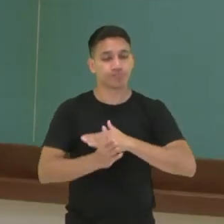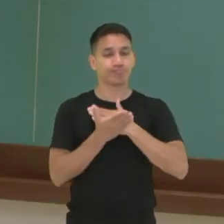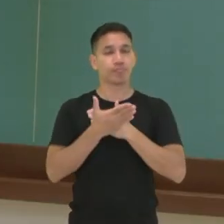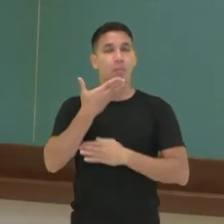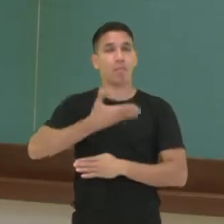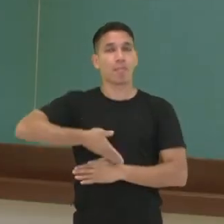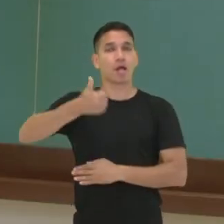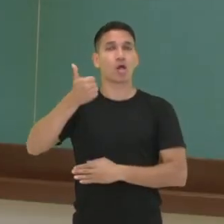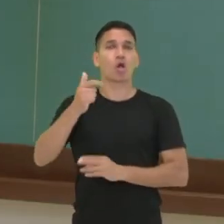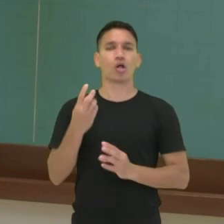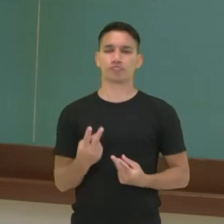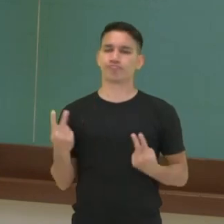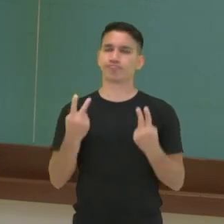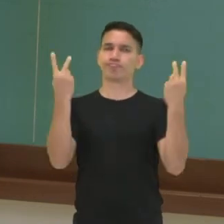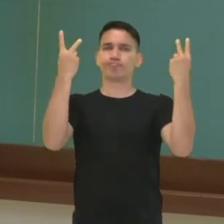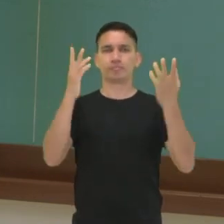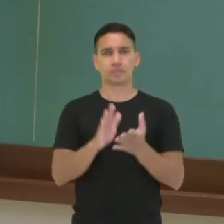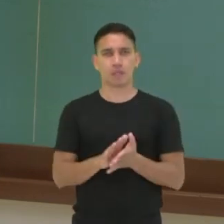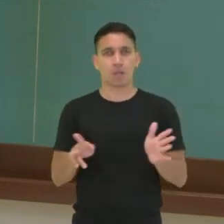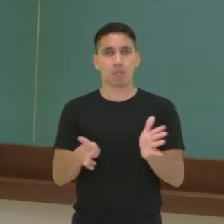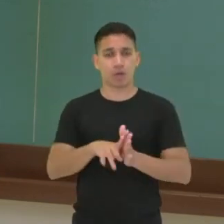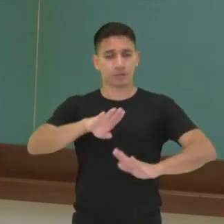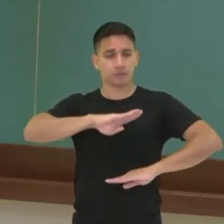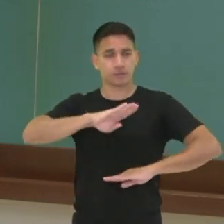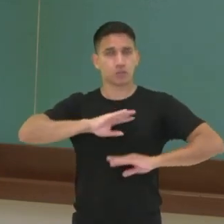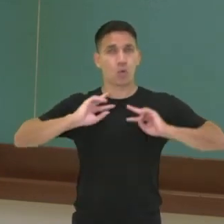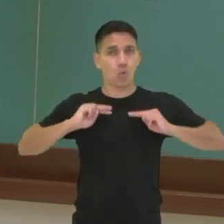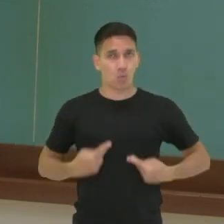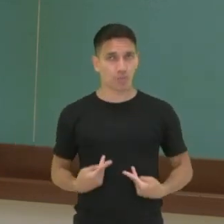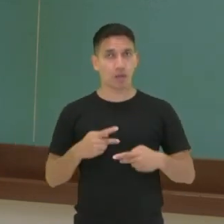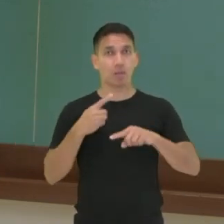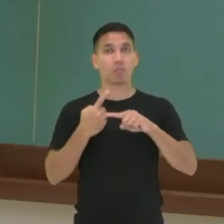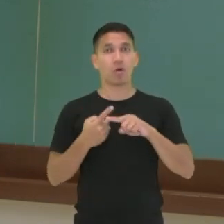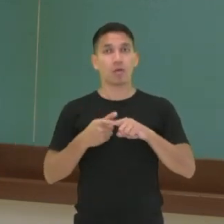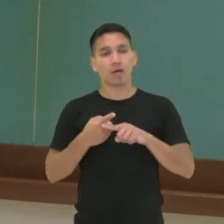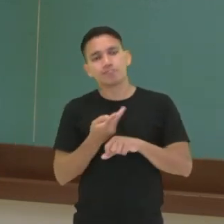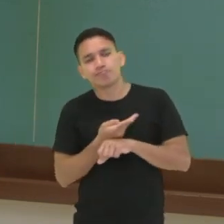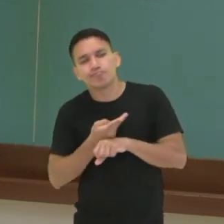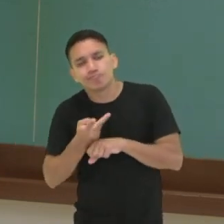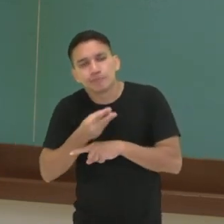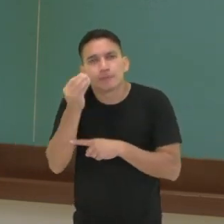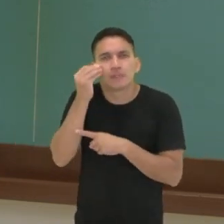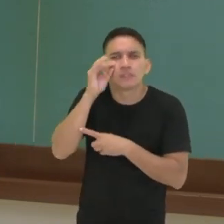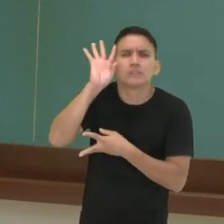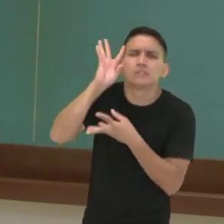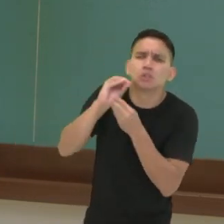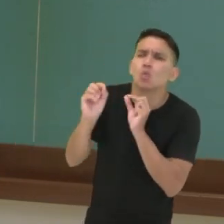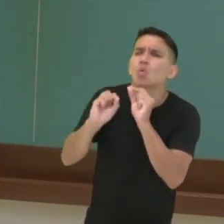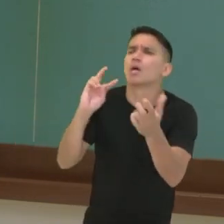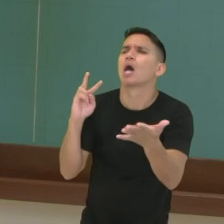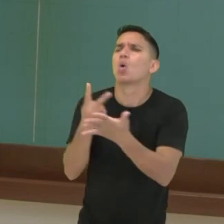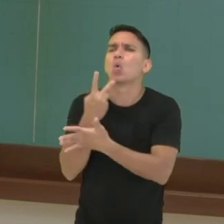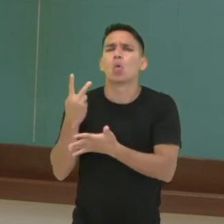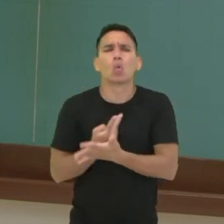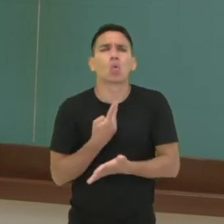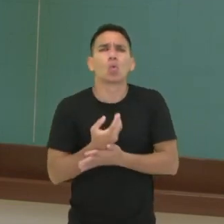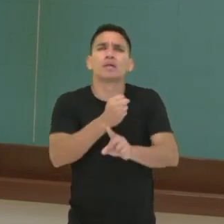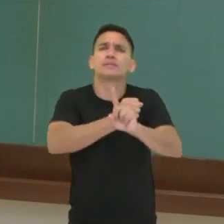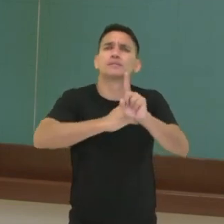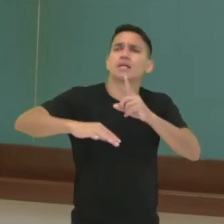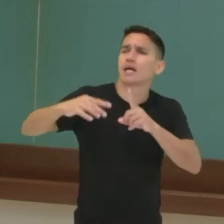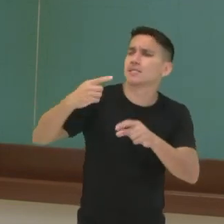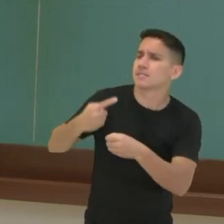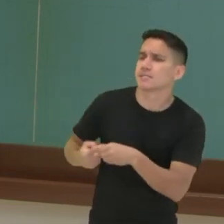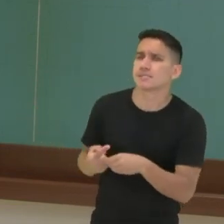dignidade, dignifica a condição humana. Quando a gente busca entender o que está acontecendo na nossa cidade, no